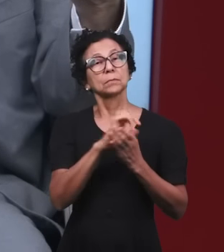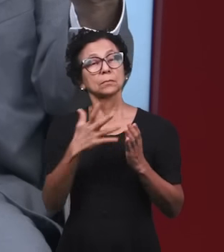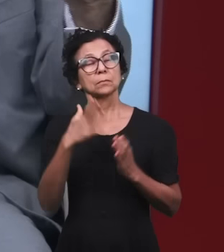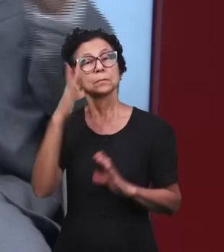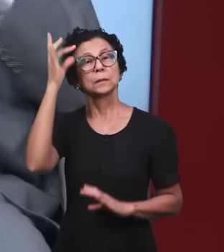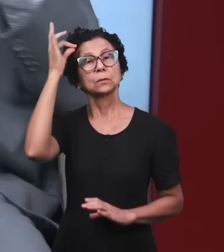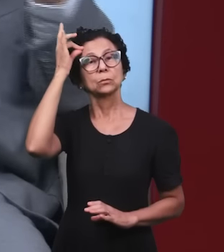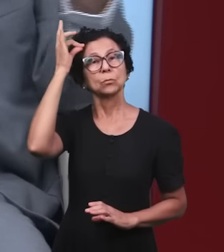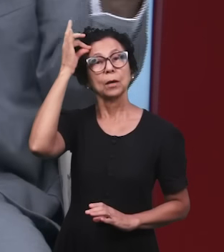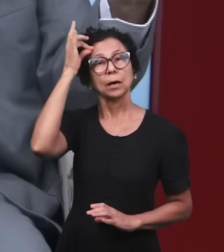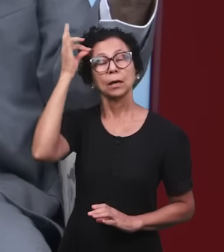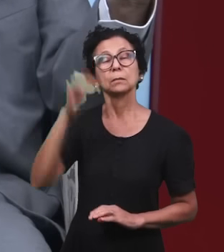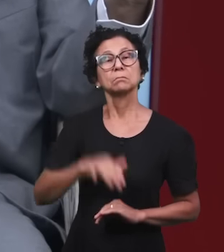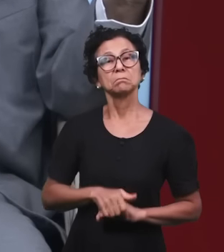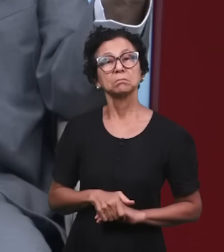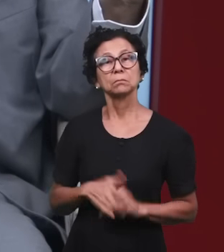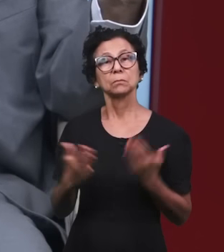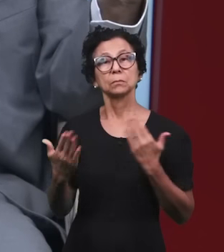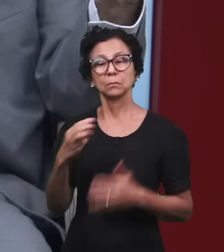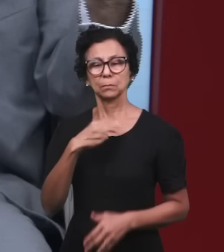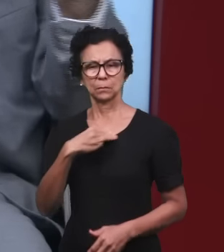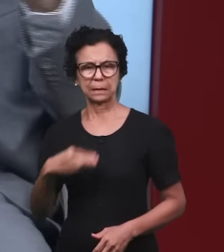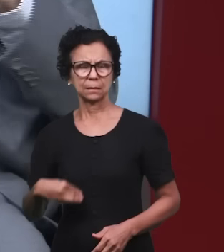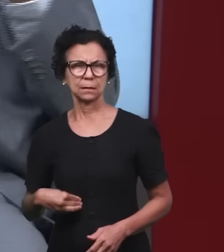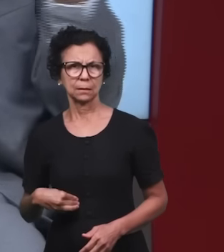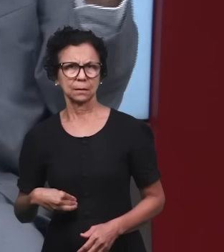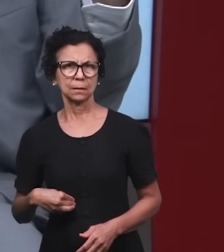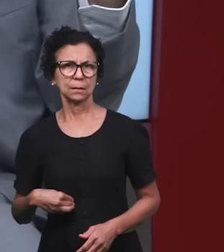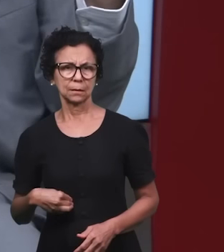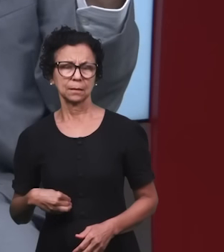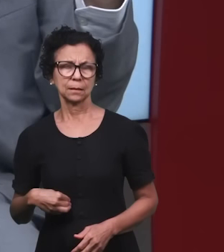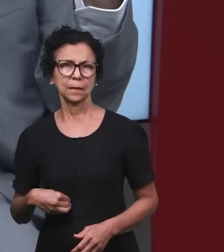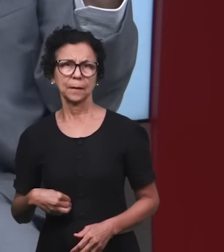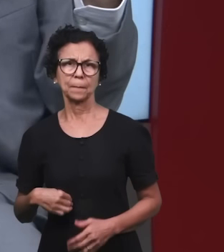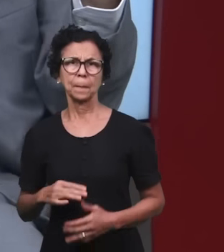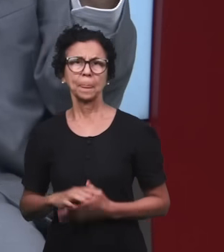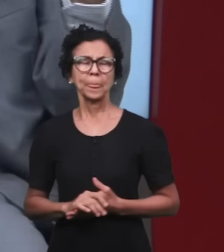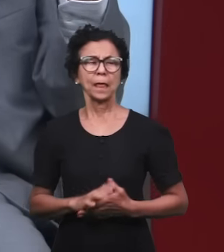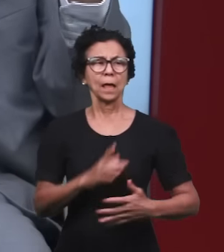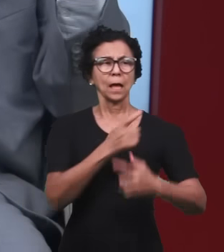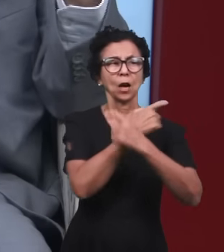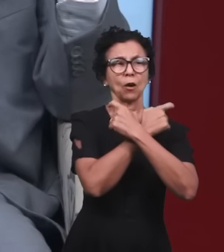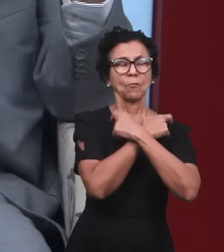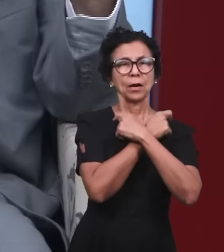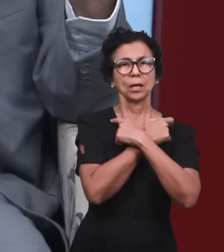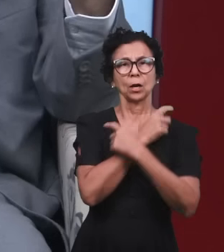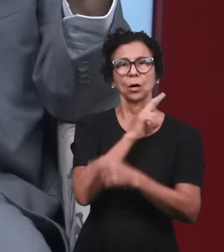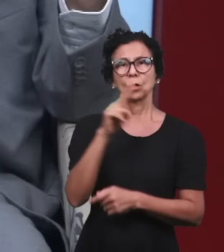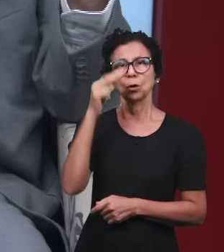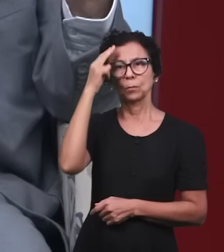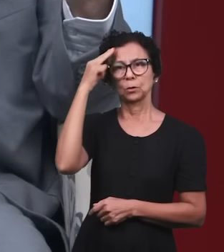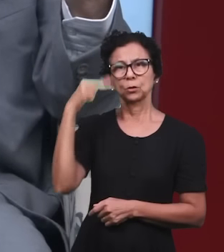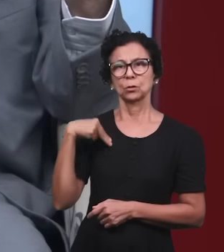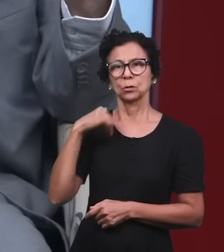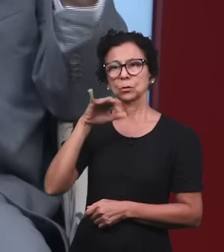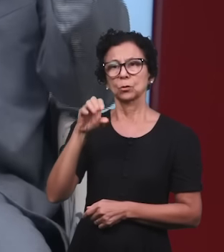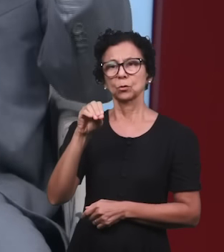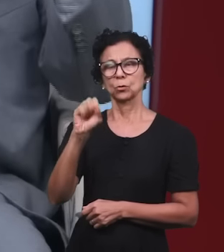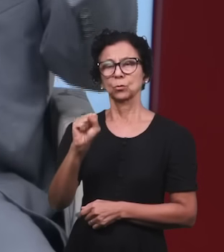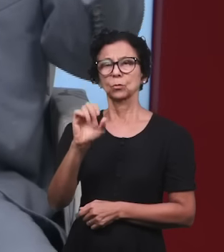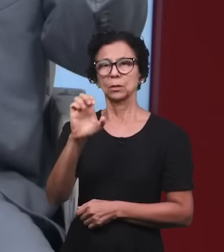espirituais. Era ele um tipo do Messias. Seu nome colocado por Faraó foi Zafenate Paneia, que